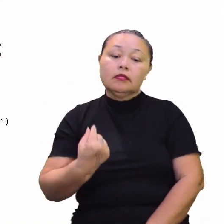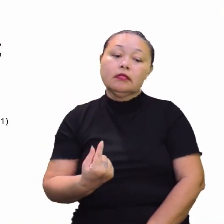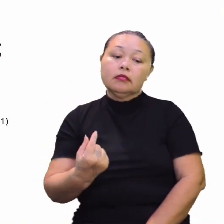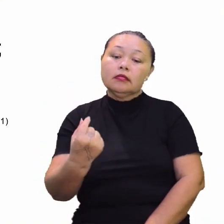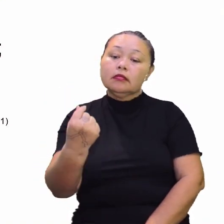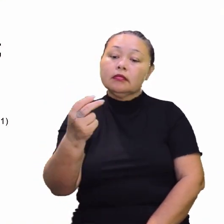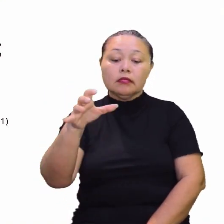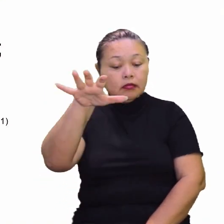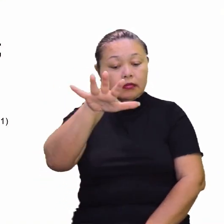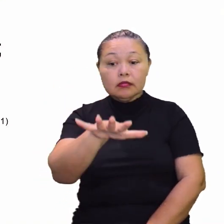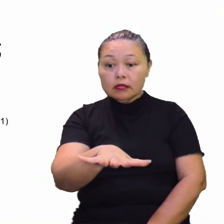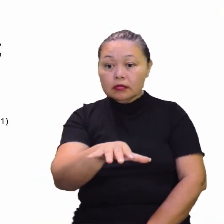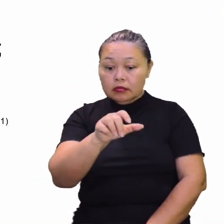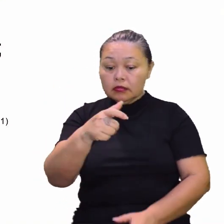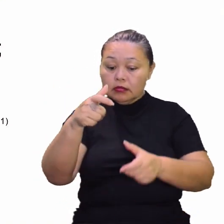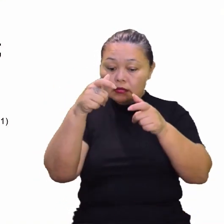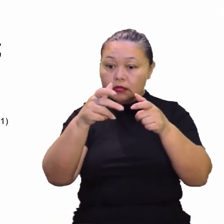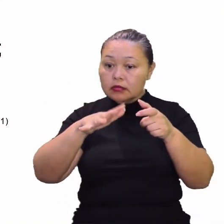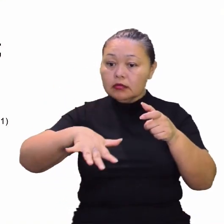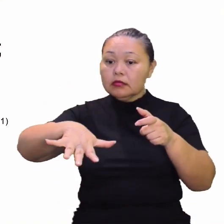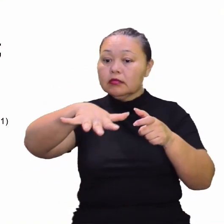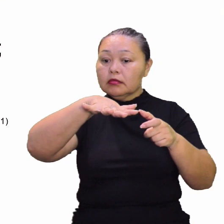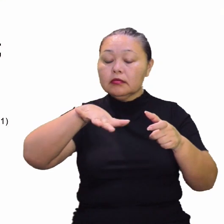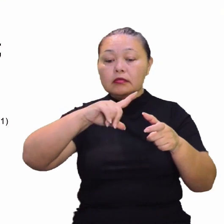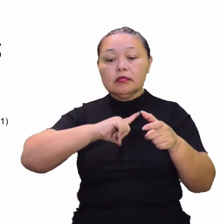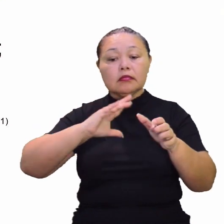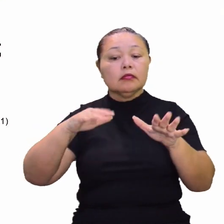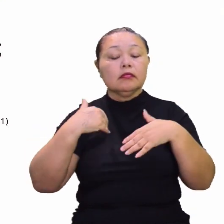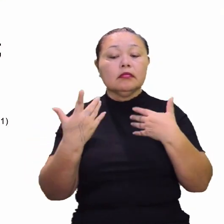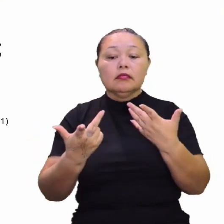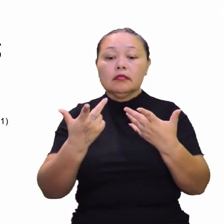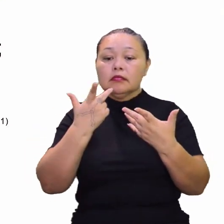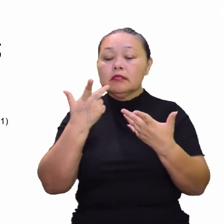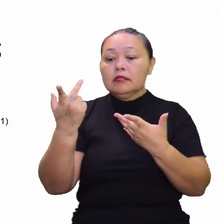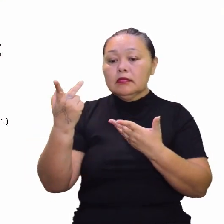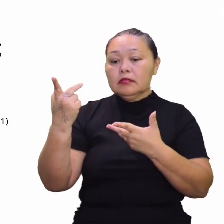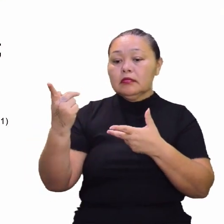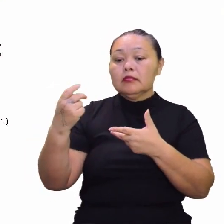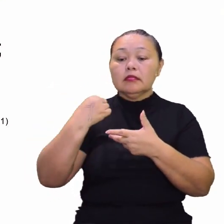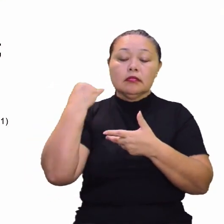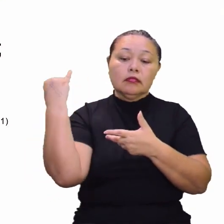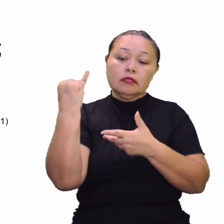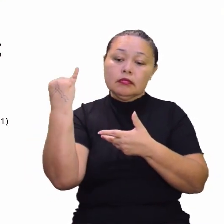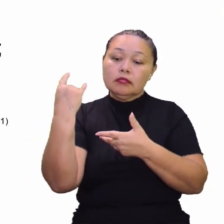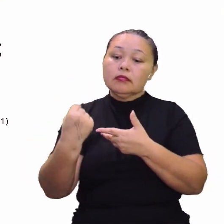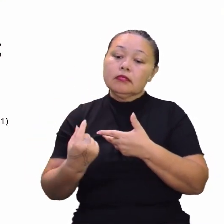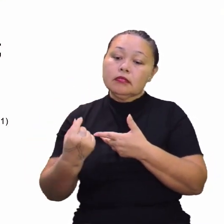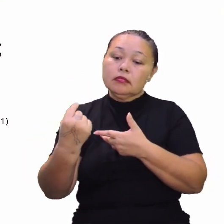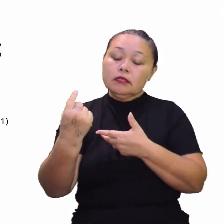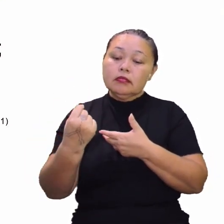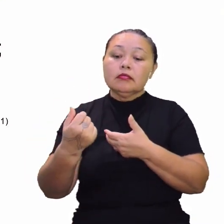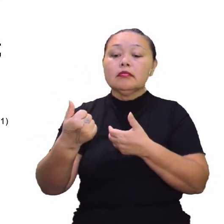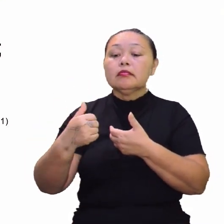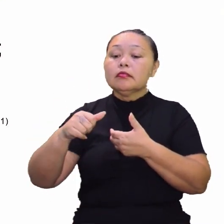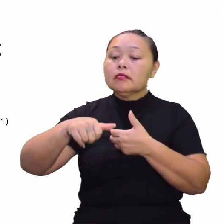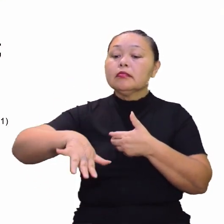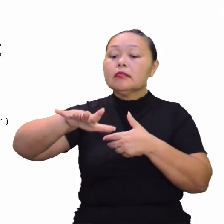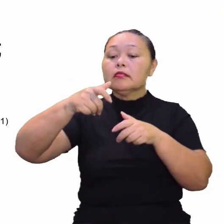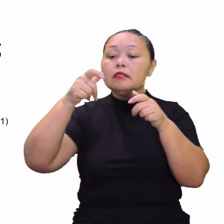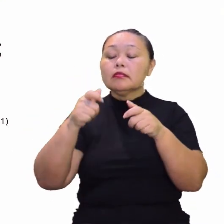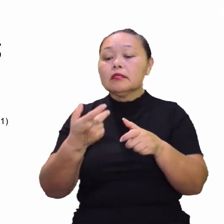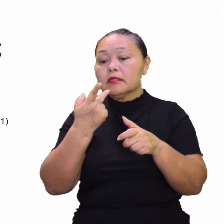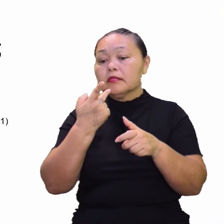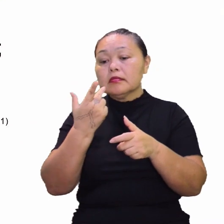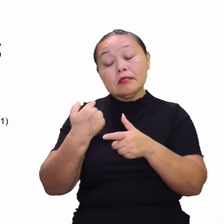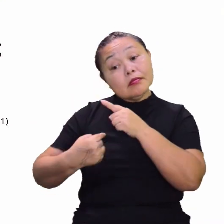para a economia regional. Obviamente, quando a gente fala dessa questão da importância da economia regional, Rogério, é aquilo que